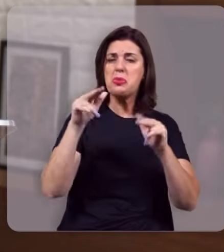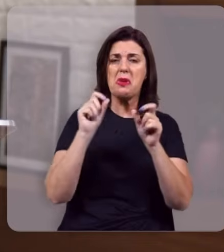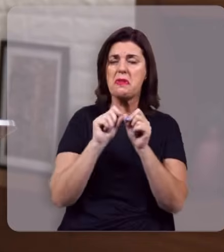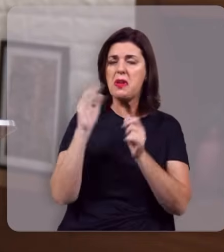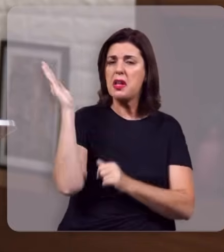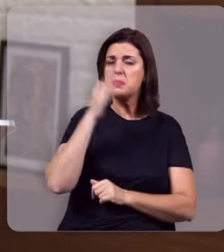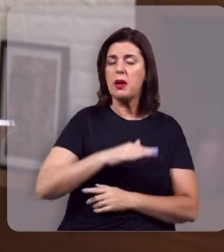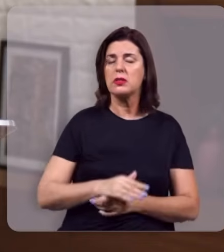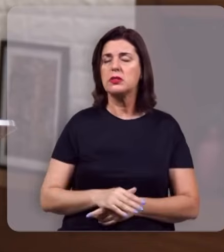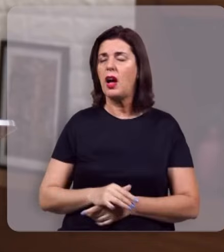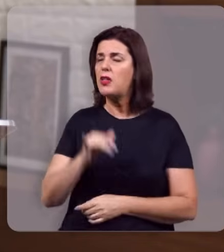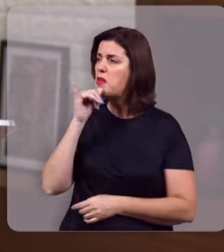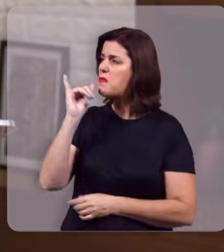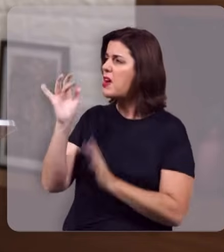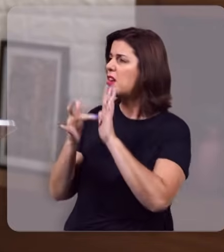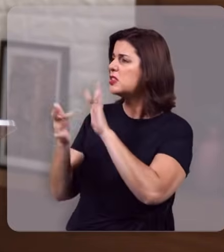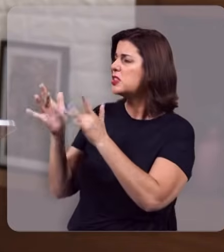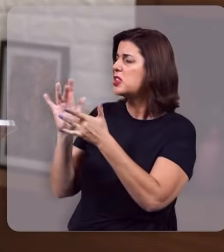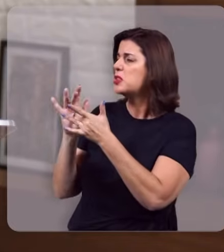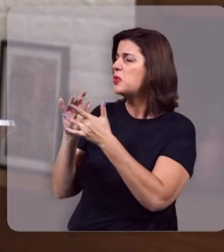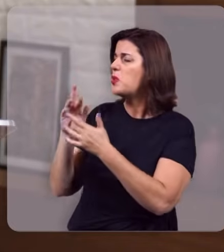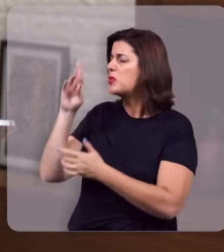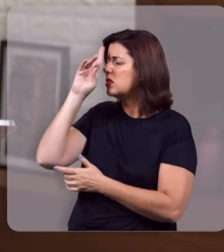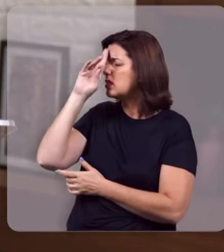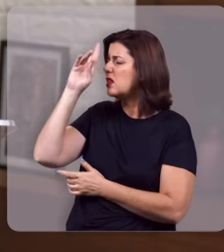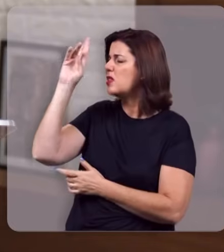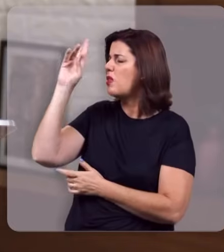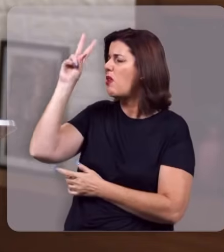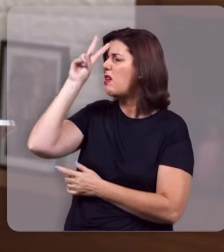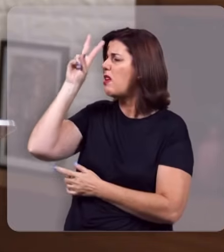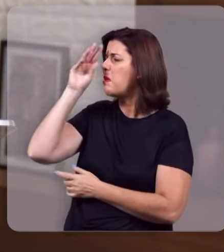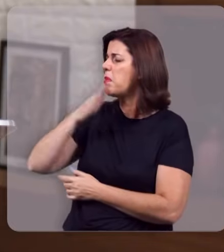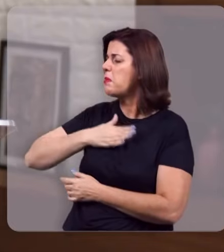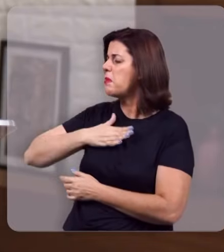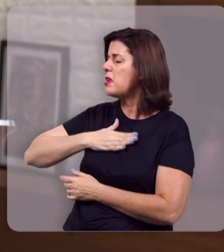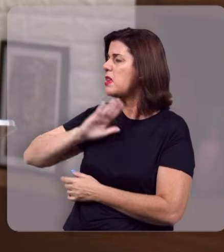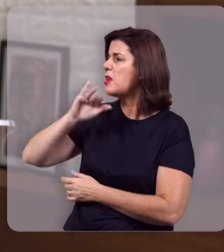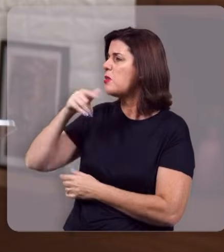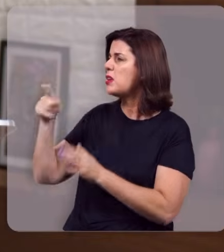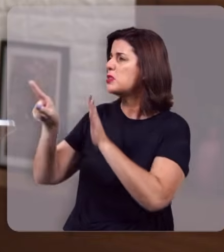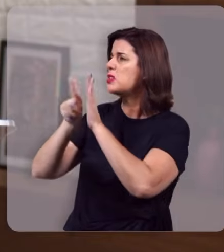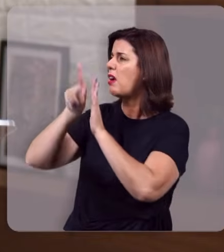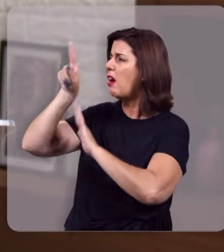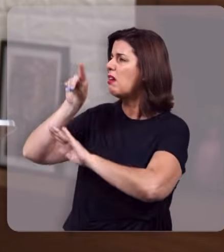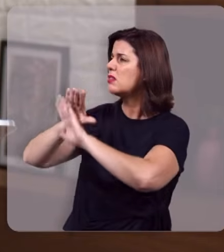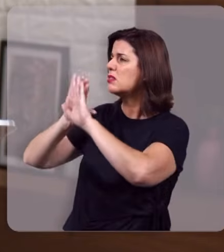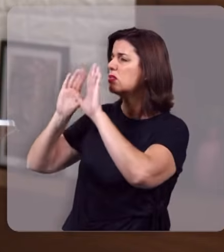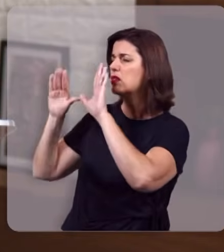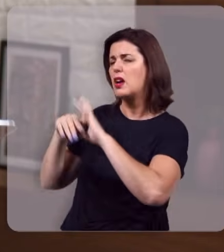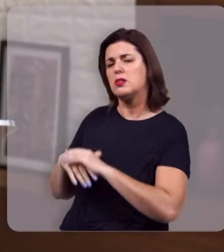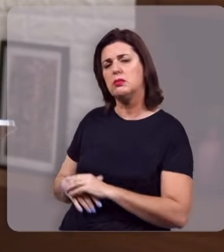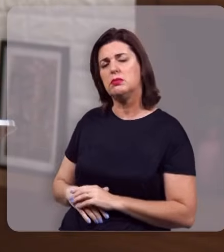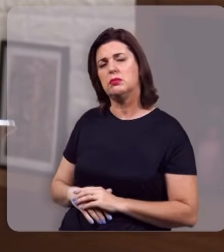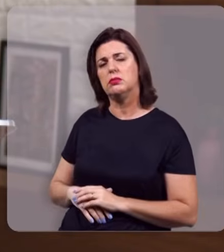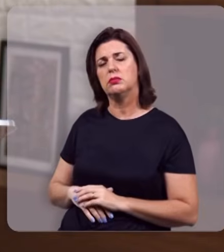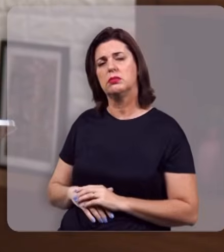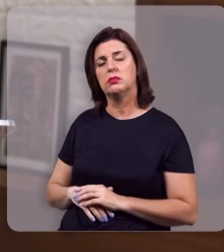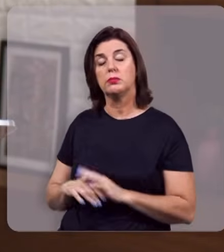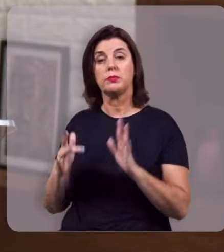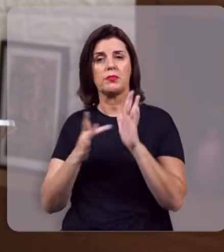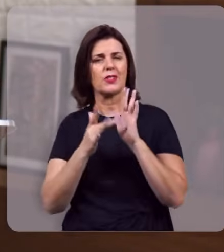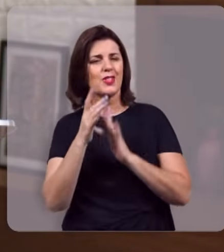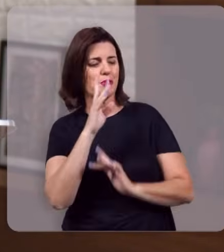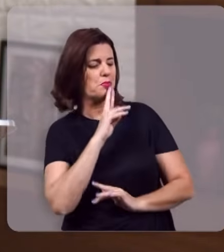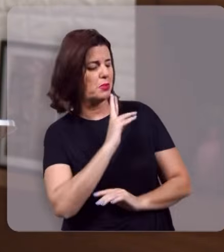Então se dirige a Jesus e diz: Senhor, lembra-te de mim quando vieres no teu reino. E